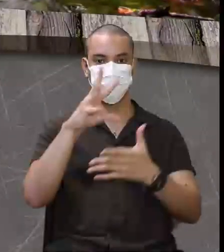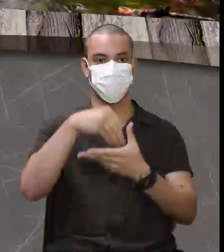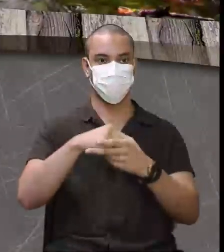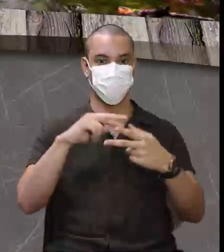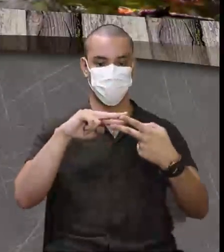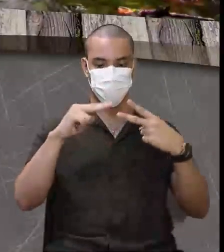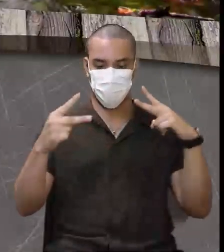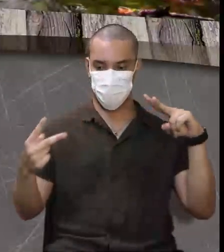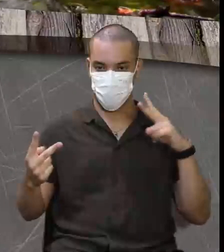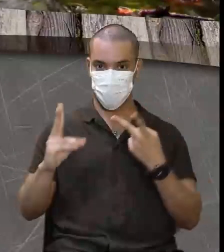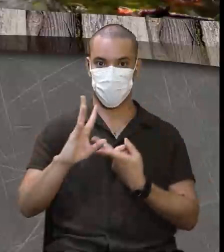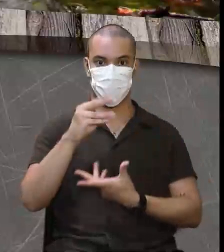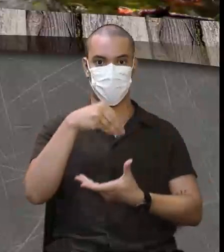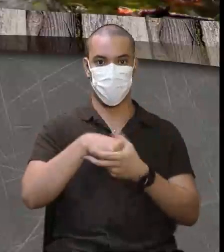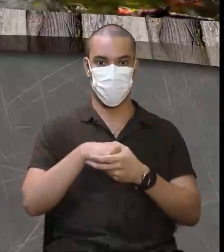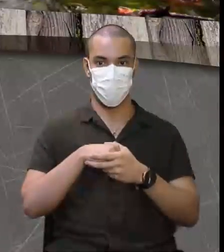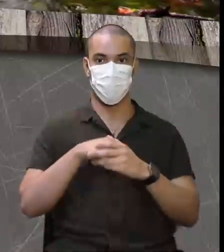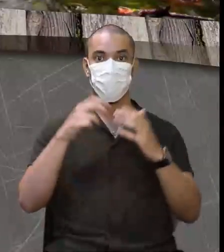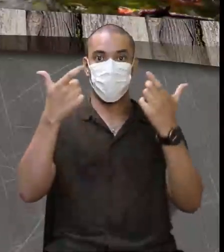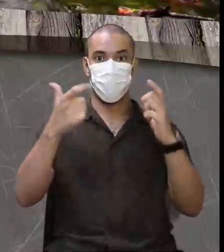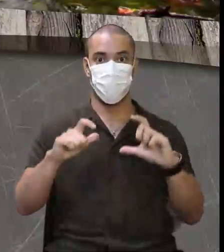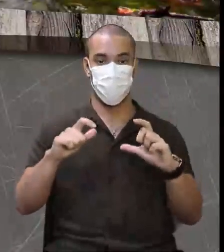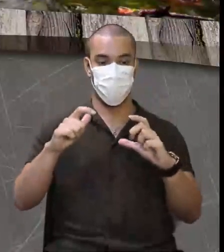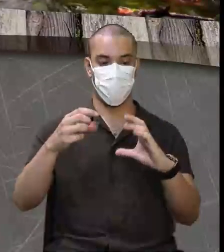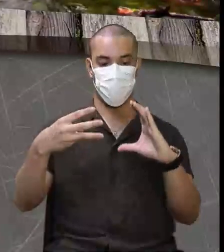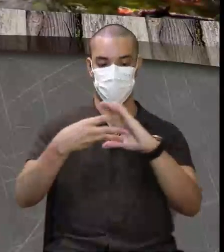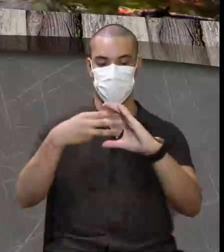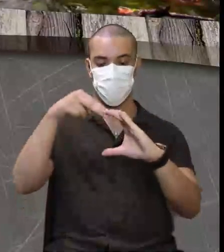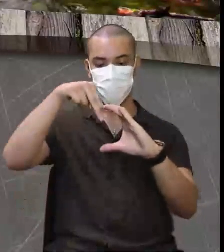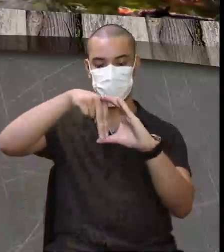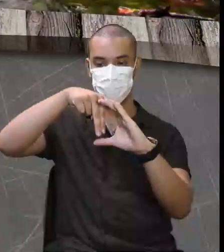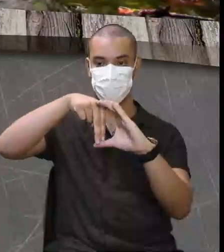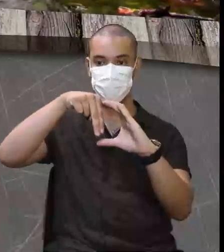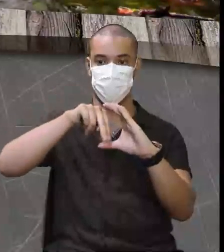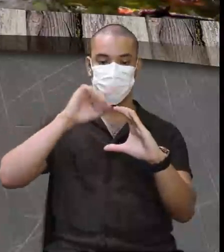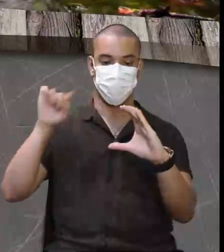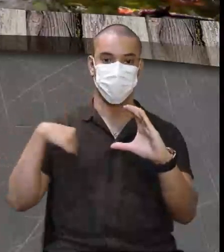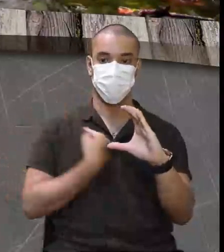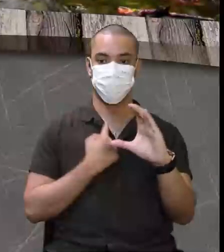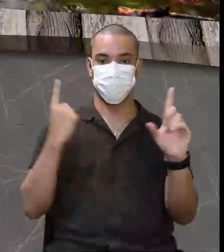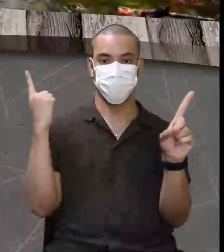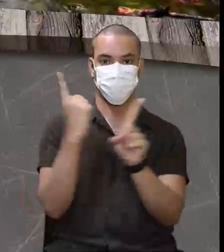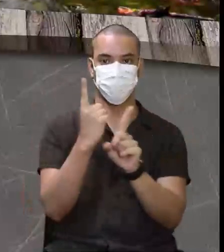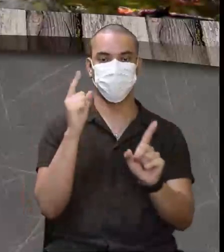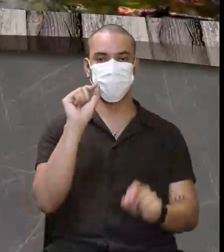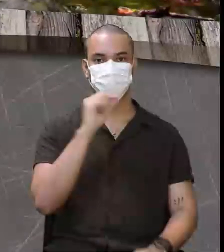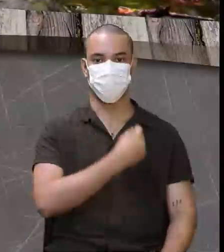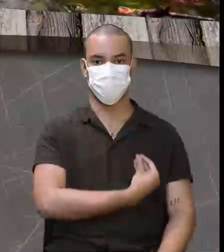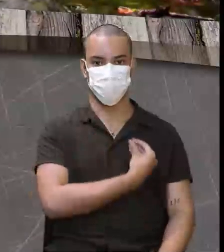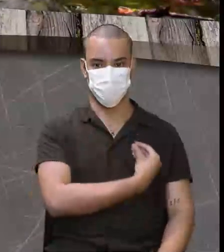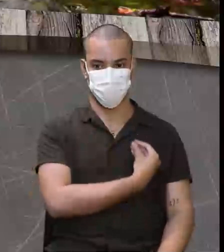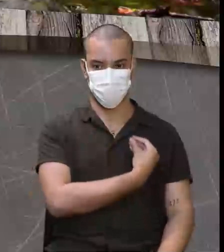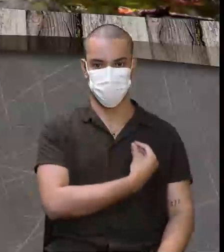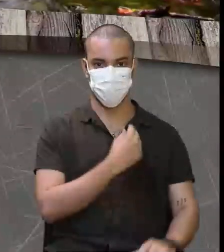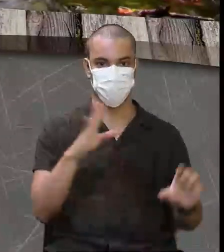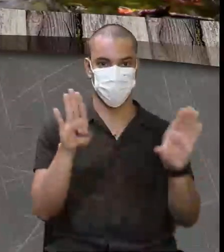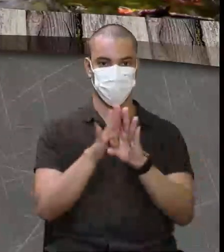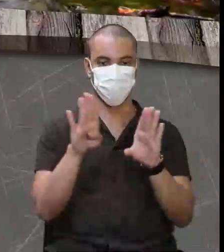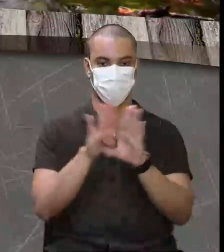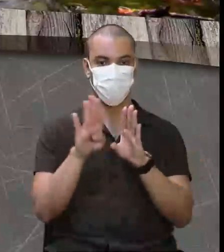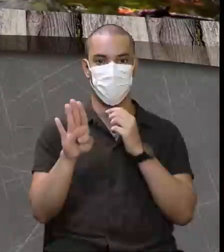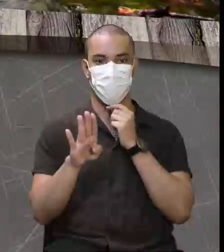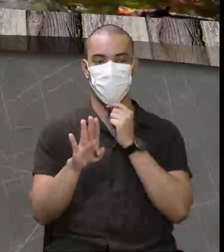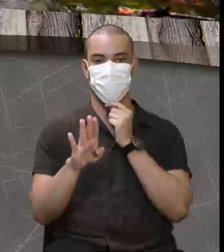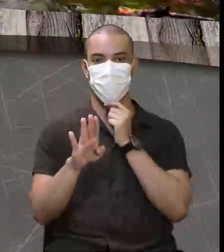que está lá dentro do nosso núcleo celular, nós encontramos, né, a presença dos